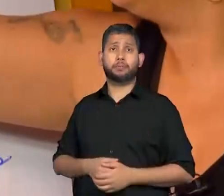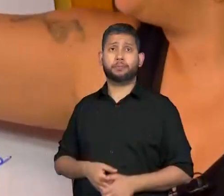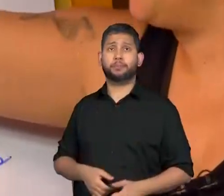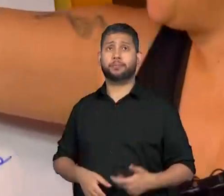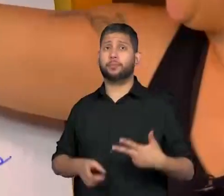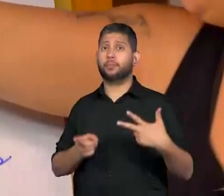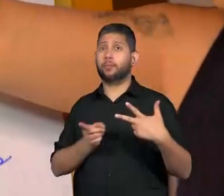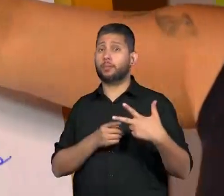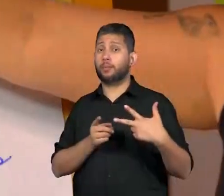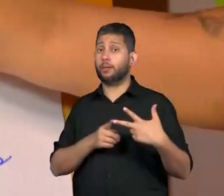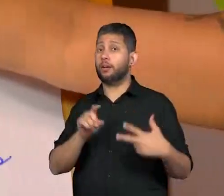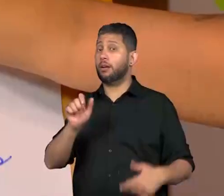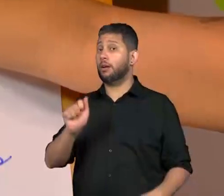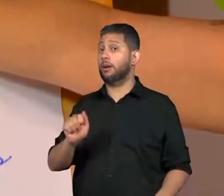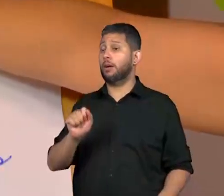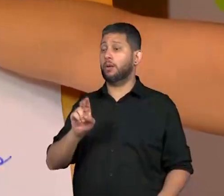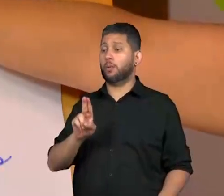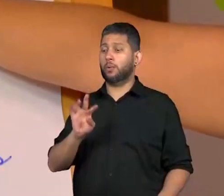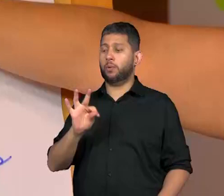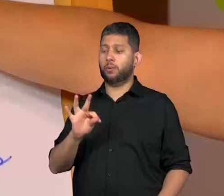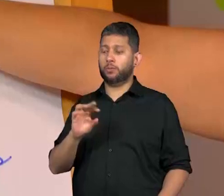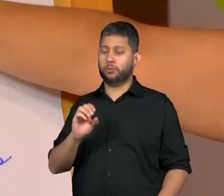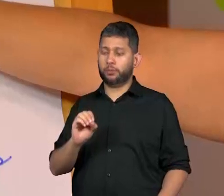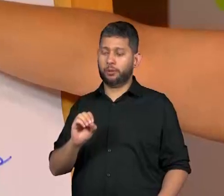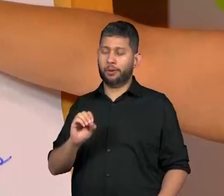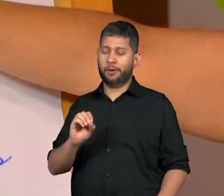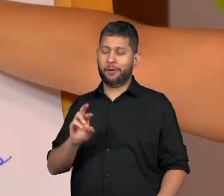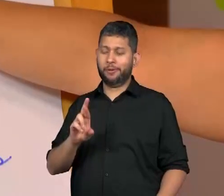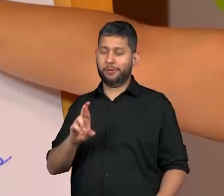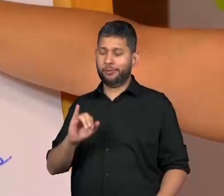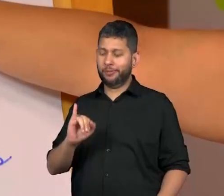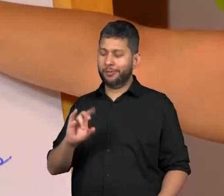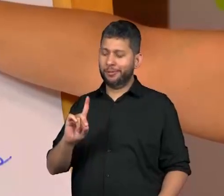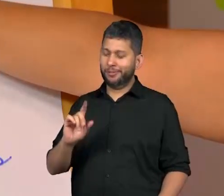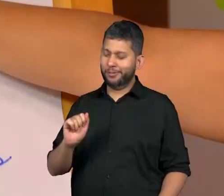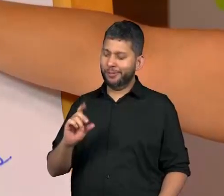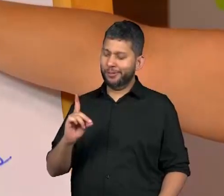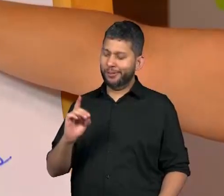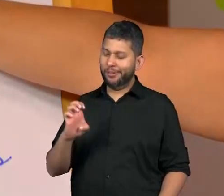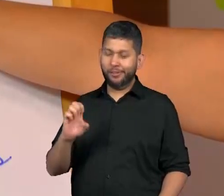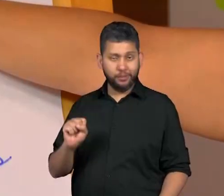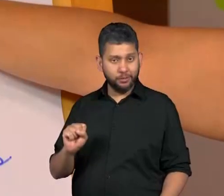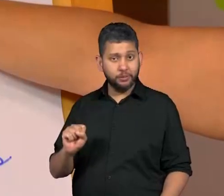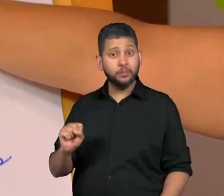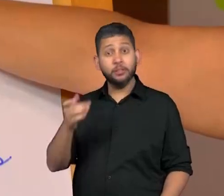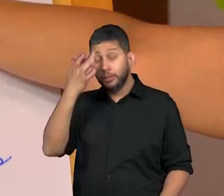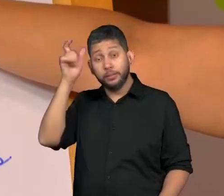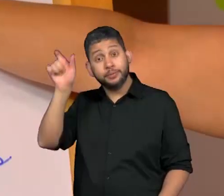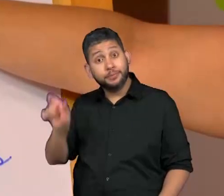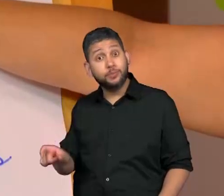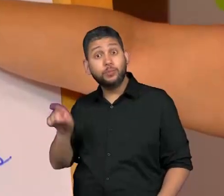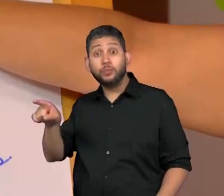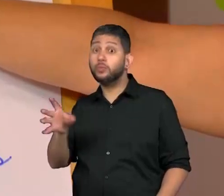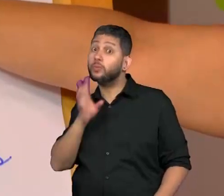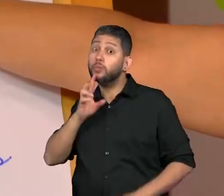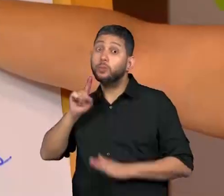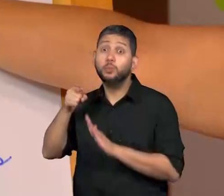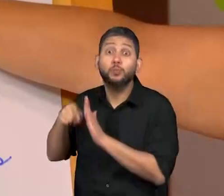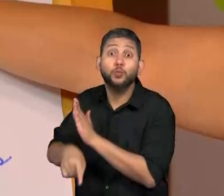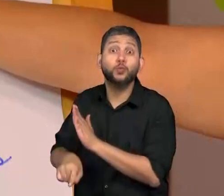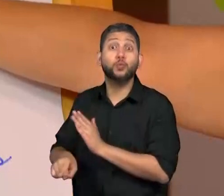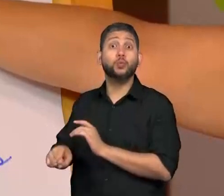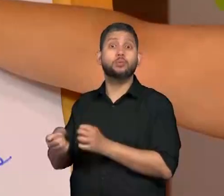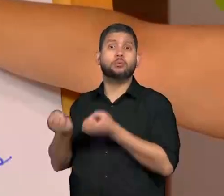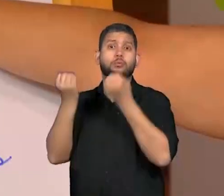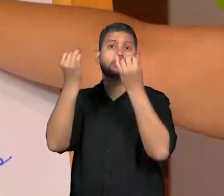tenho autoridades no assunto. Ou será um depoimento de um especialista, ou um especialista